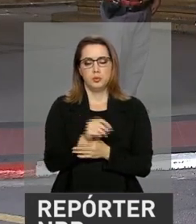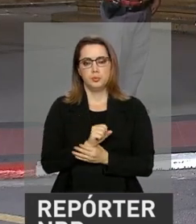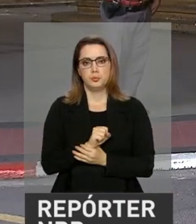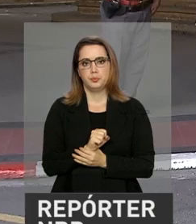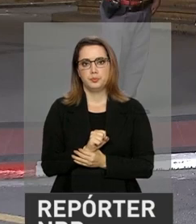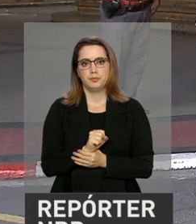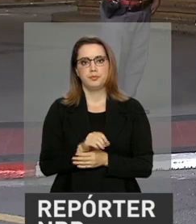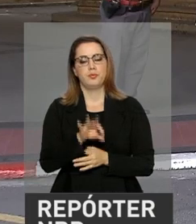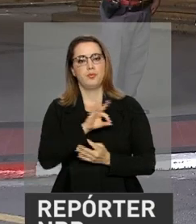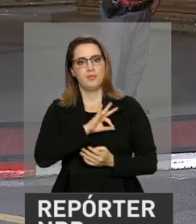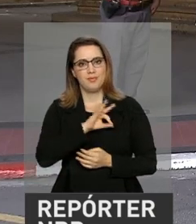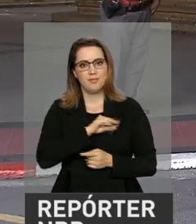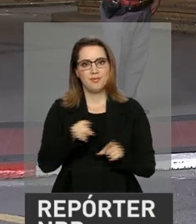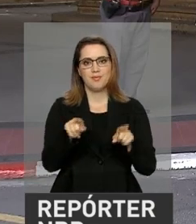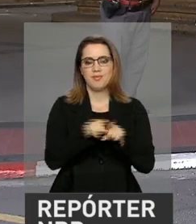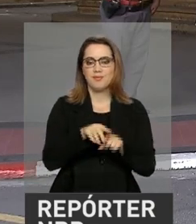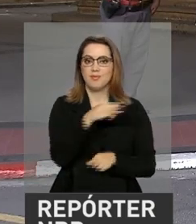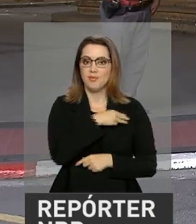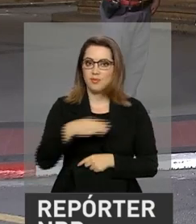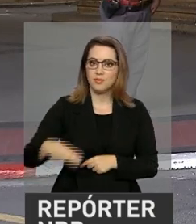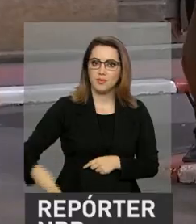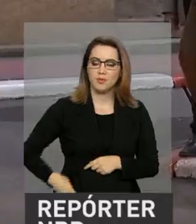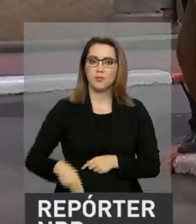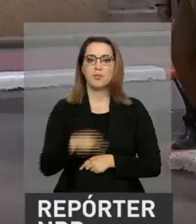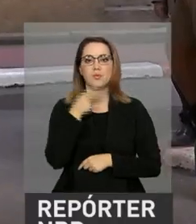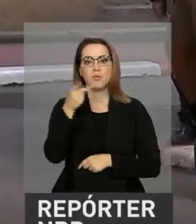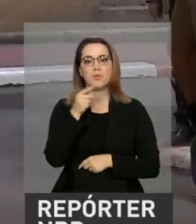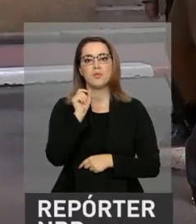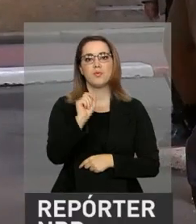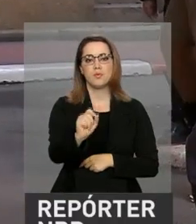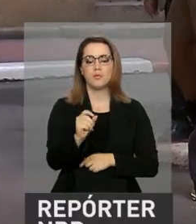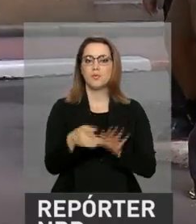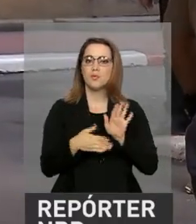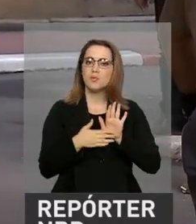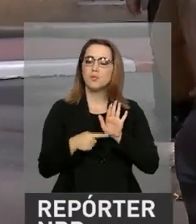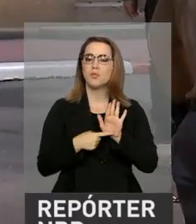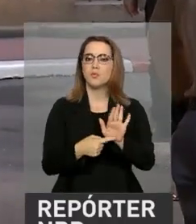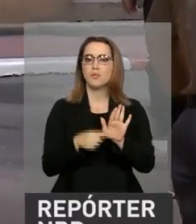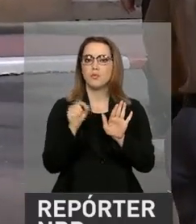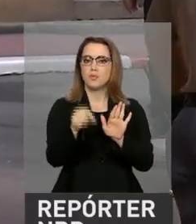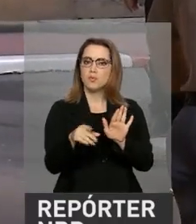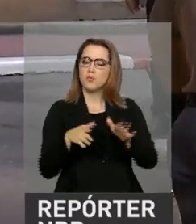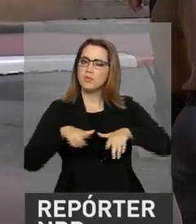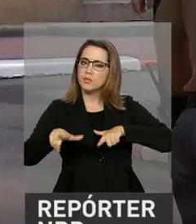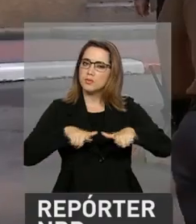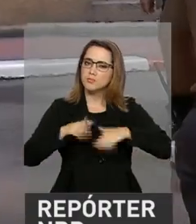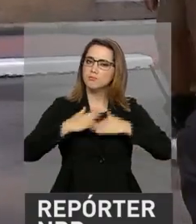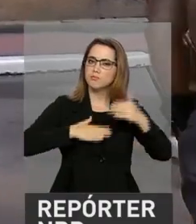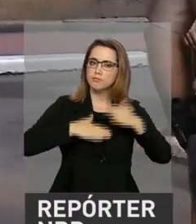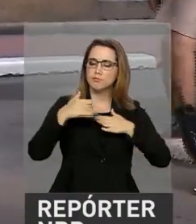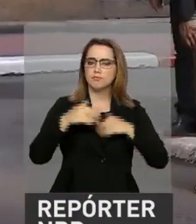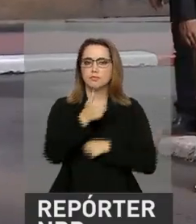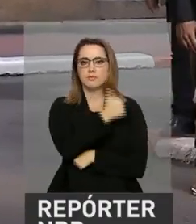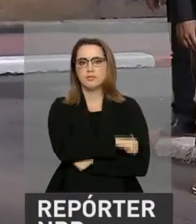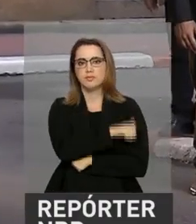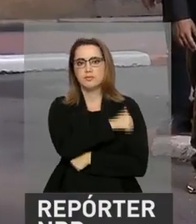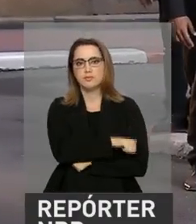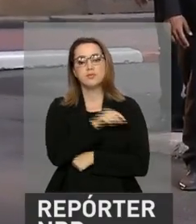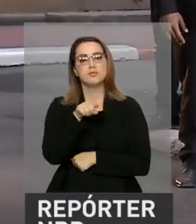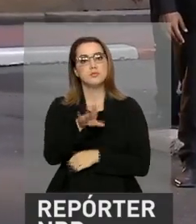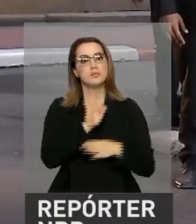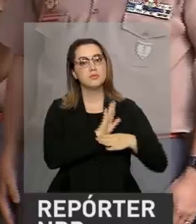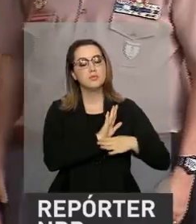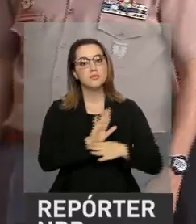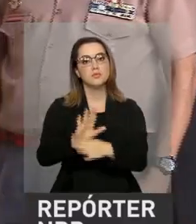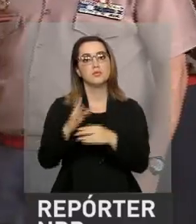justiça e cidadania Alexandre de Moraes acompanhou a apresentação desses profissionais no Rio de Janeiro esses bombeiros vão ajudar na